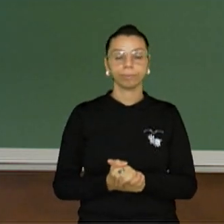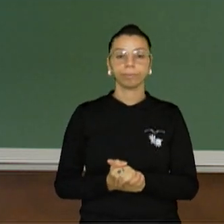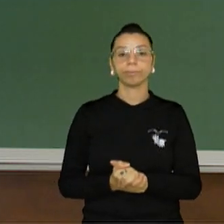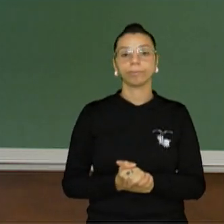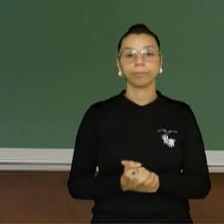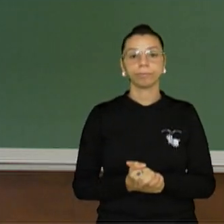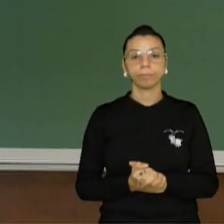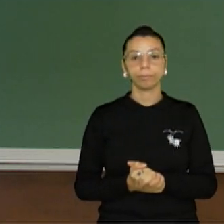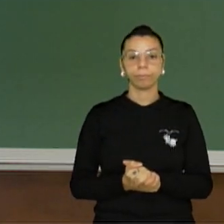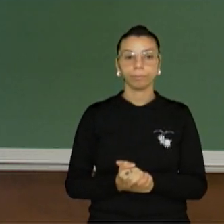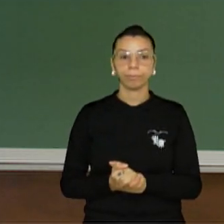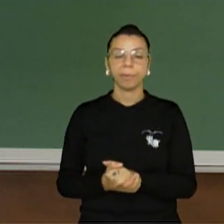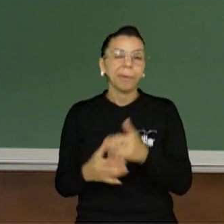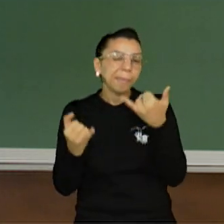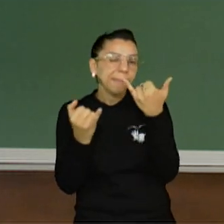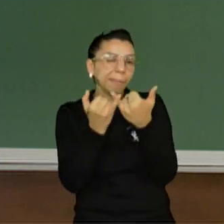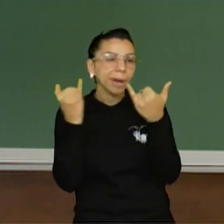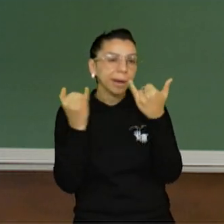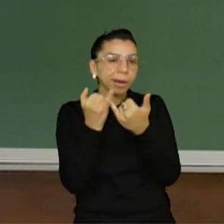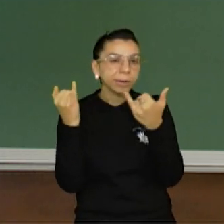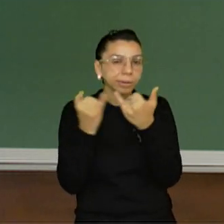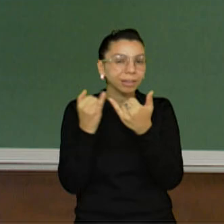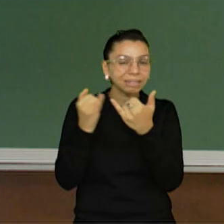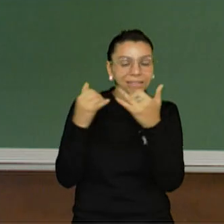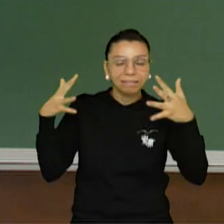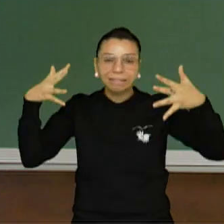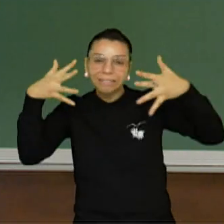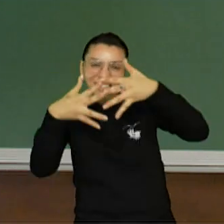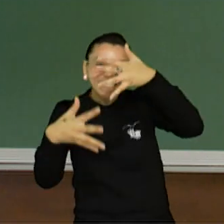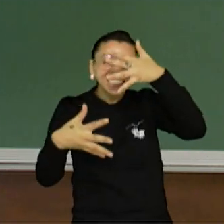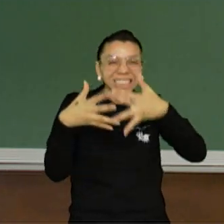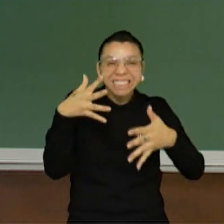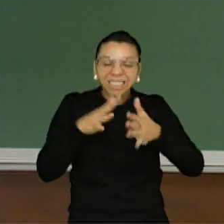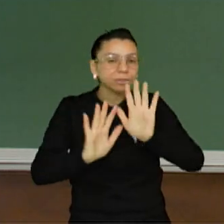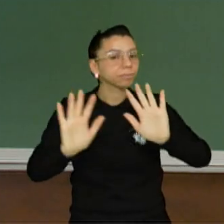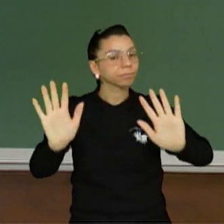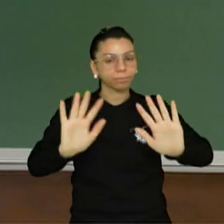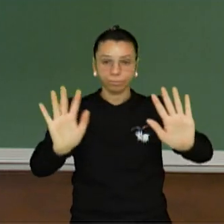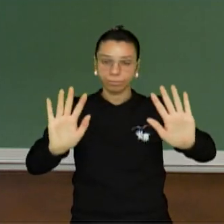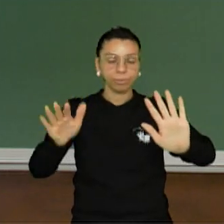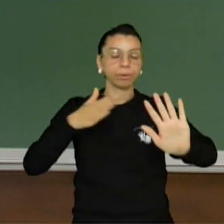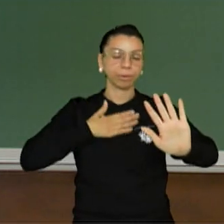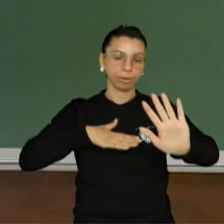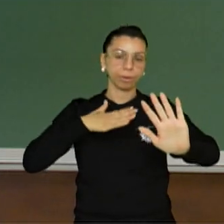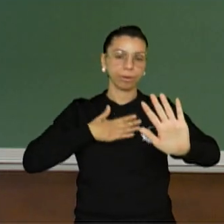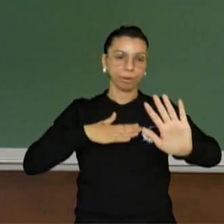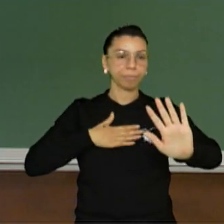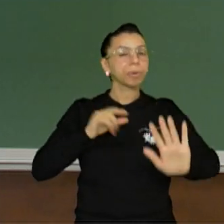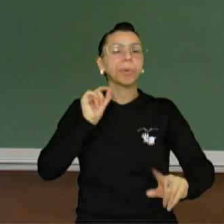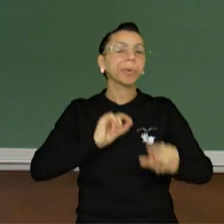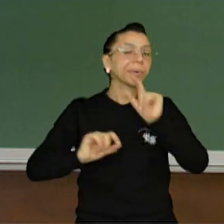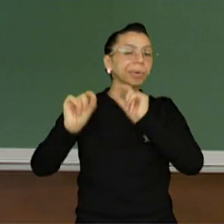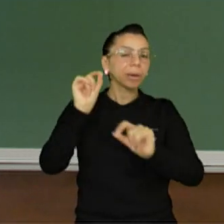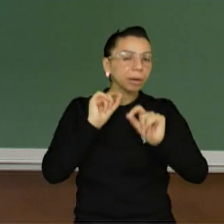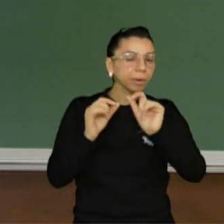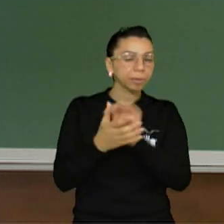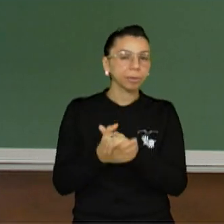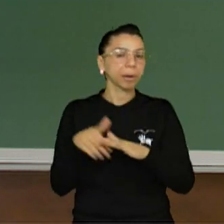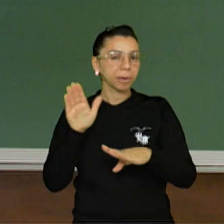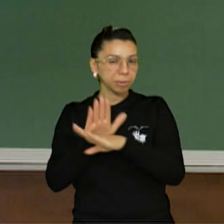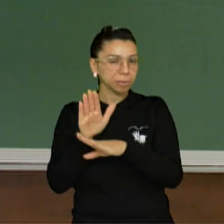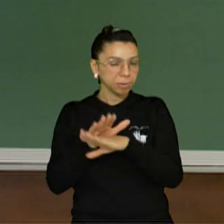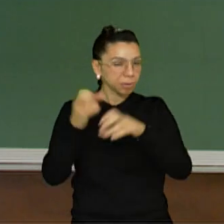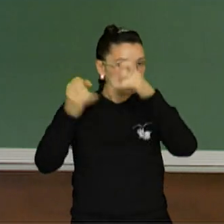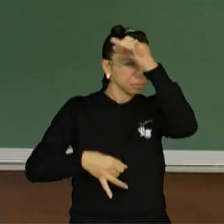definida por... Parece que isso aqui, ó, tá muito complicado, Ai, professora, o que é isso aqui? Ajuda um pouquinho antes